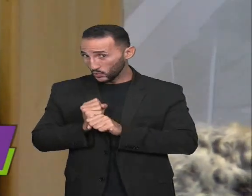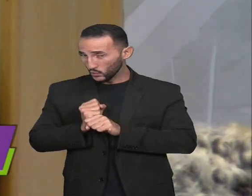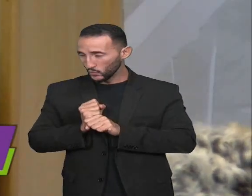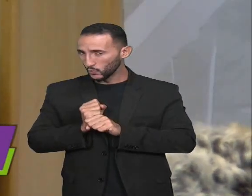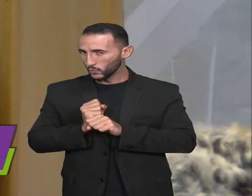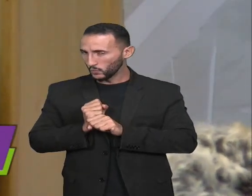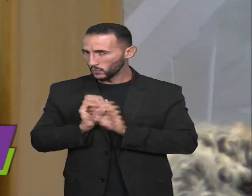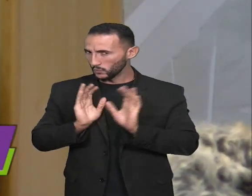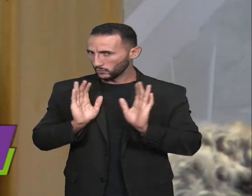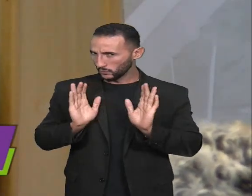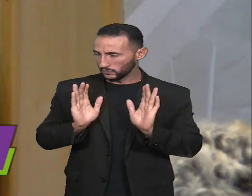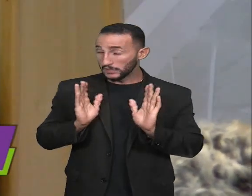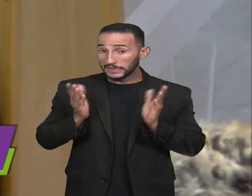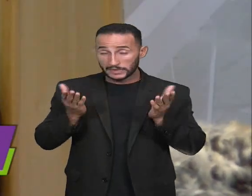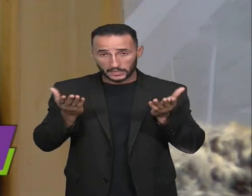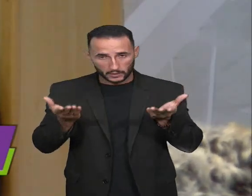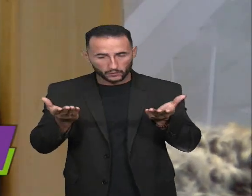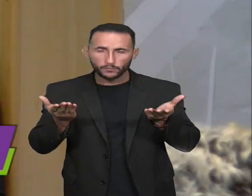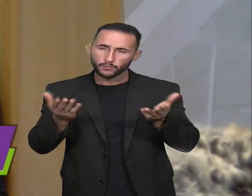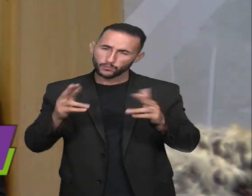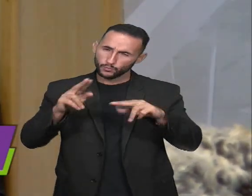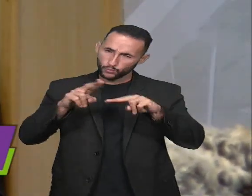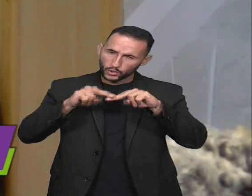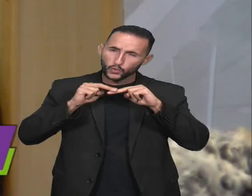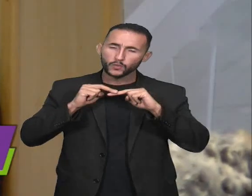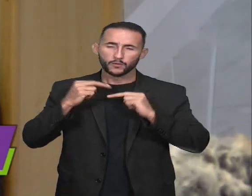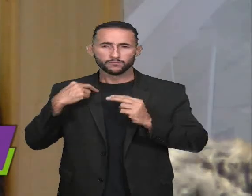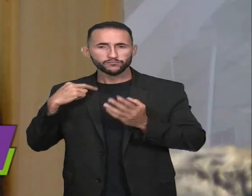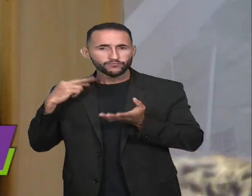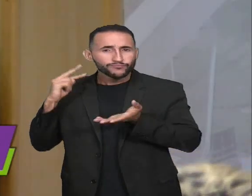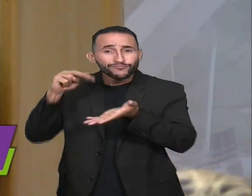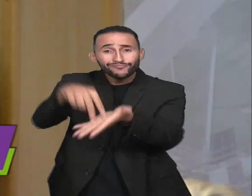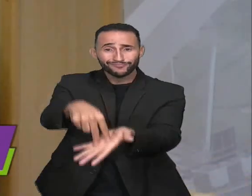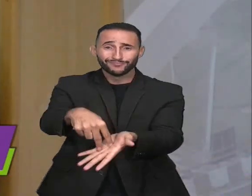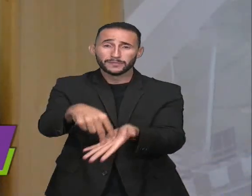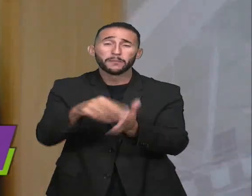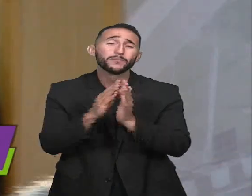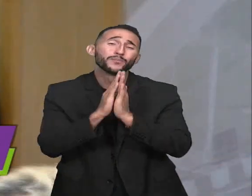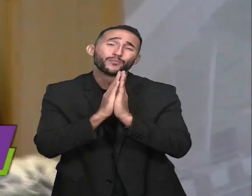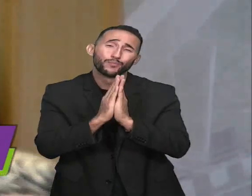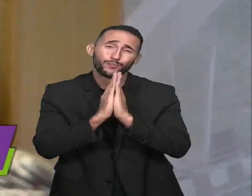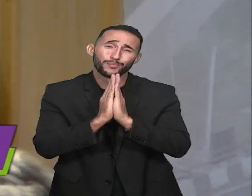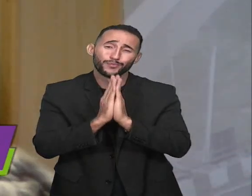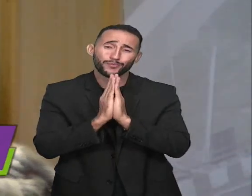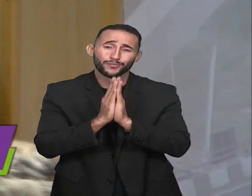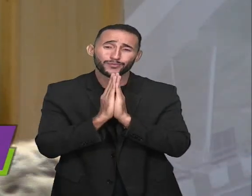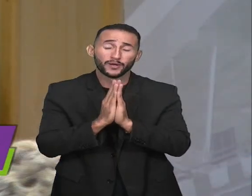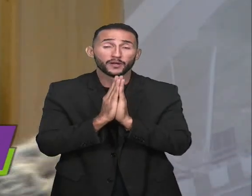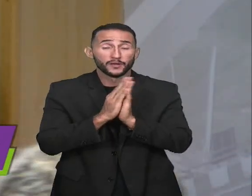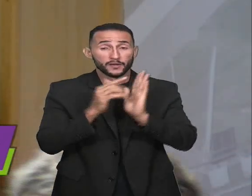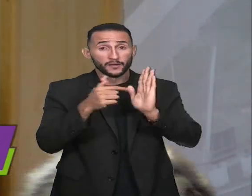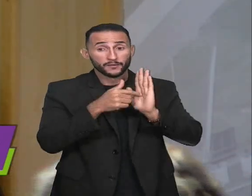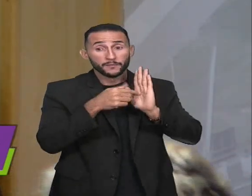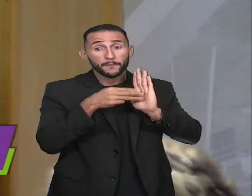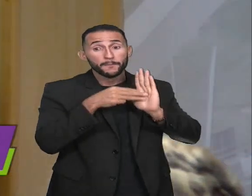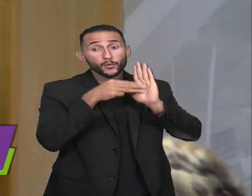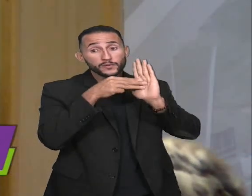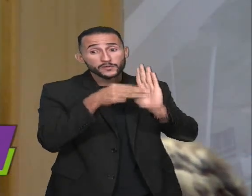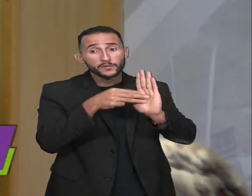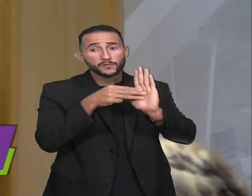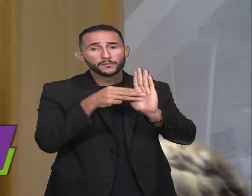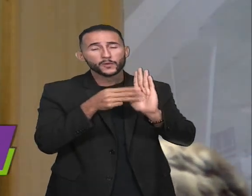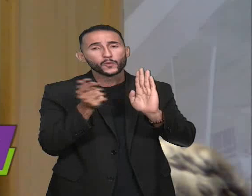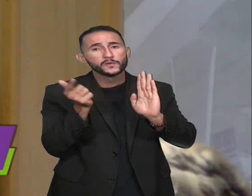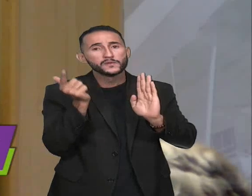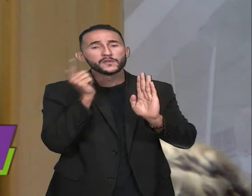ano passado então eu venho aqui eh apelar também junto a essa Moção para que desenrole a saúde